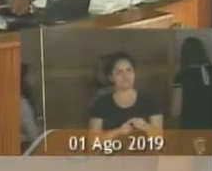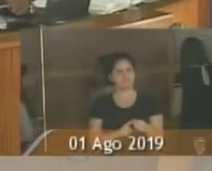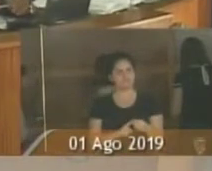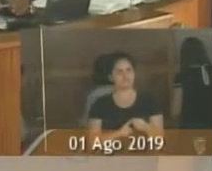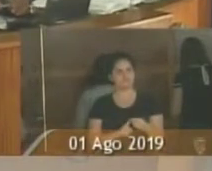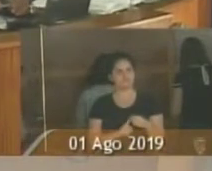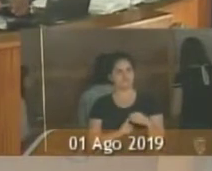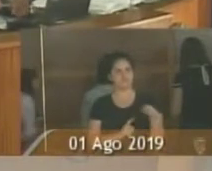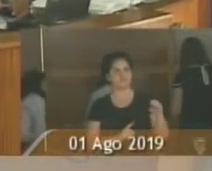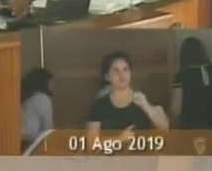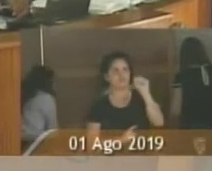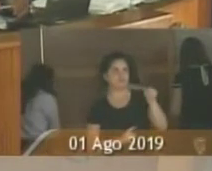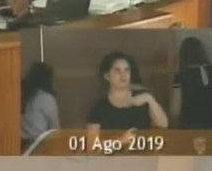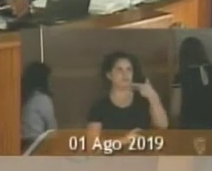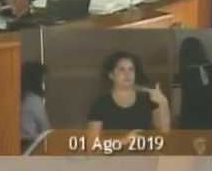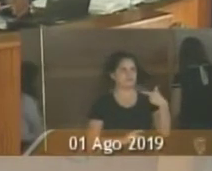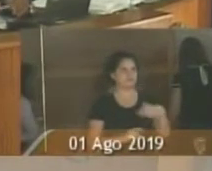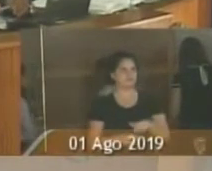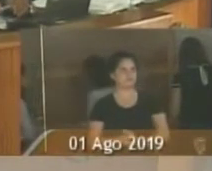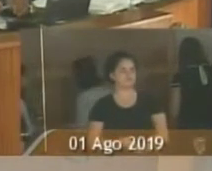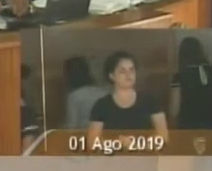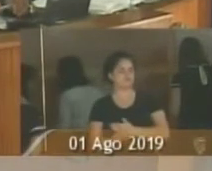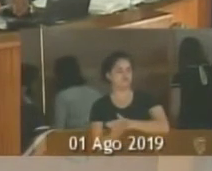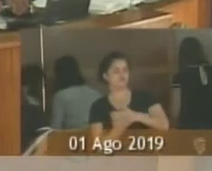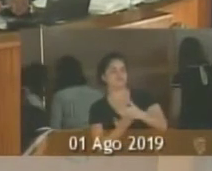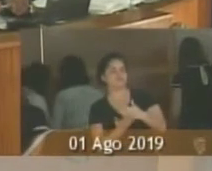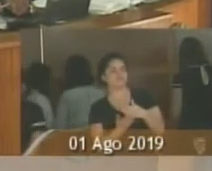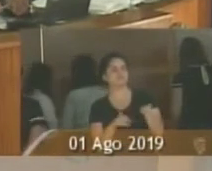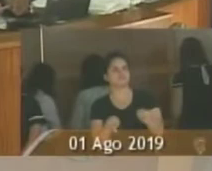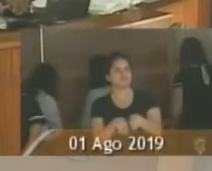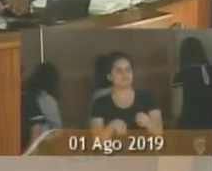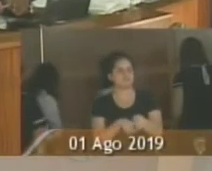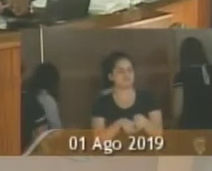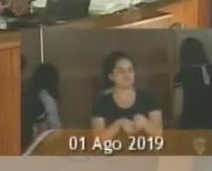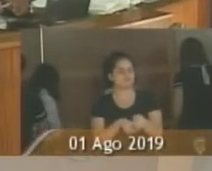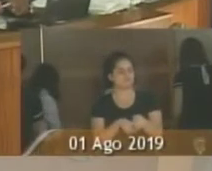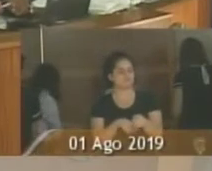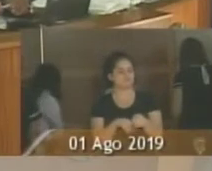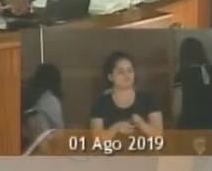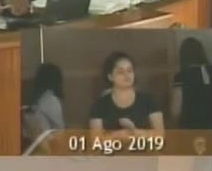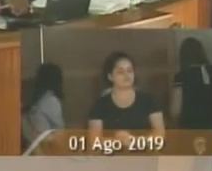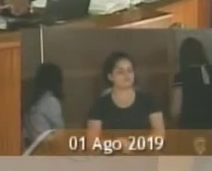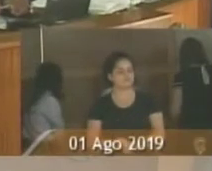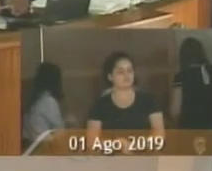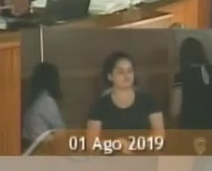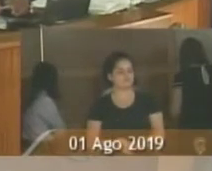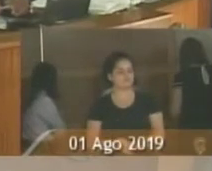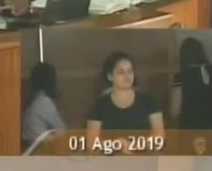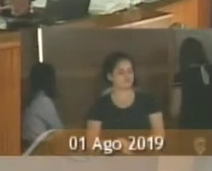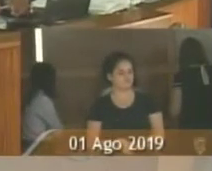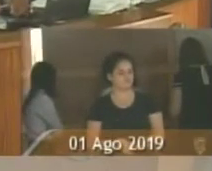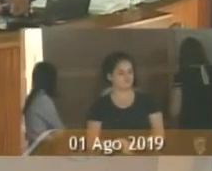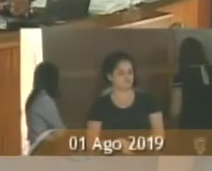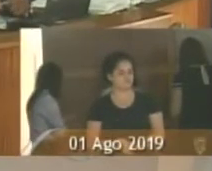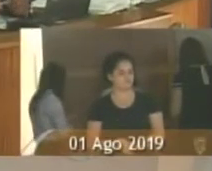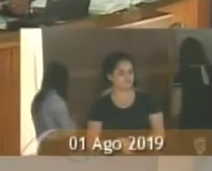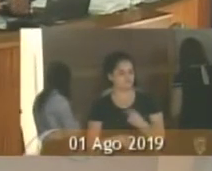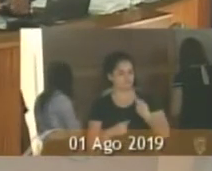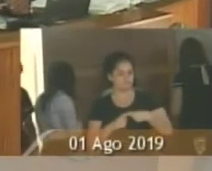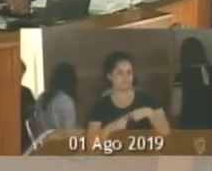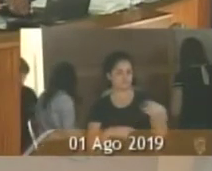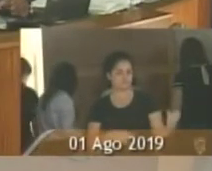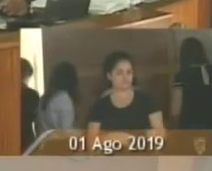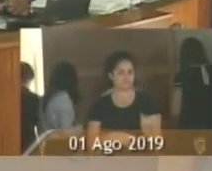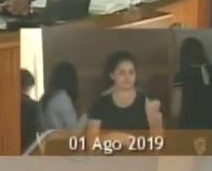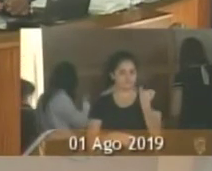da Sapinha Tuba 2, né, ou Monte Castelo, vai iniciar também as obras de melhorias. É importante também que